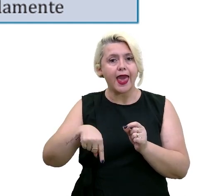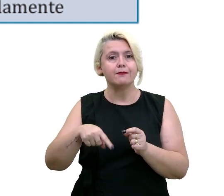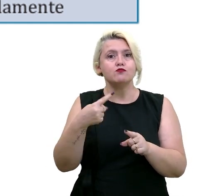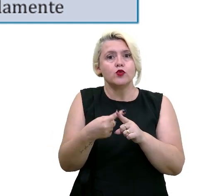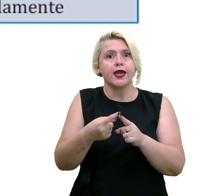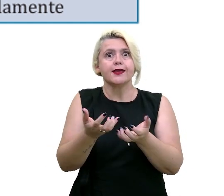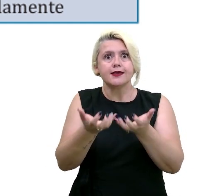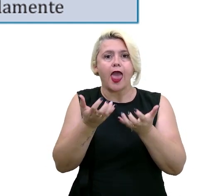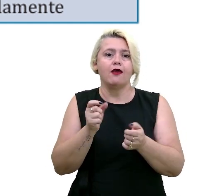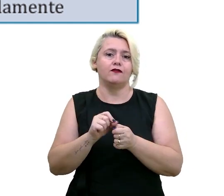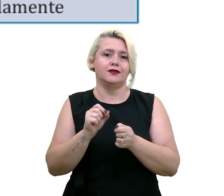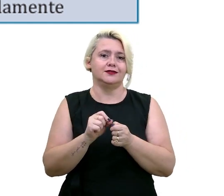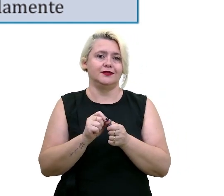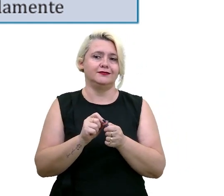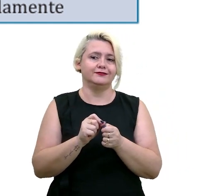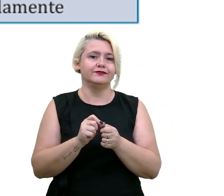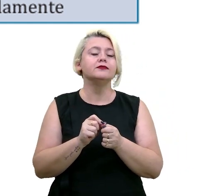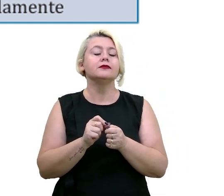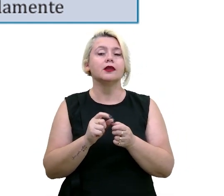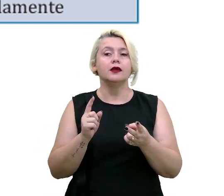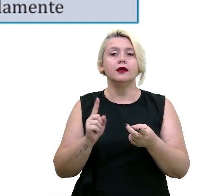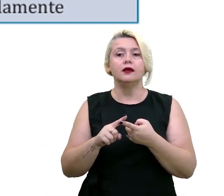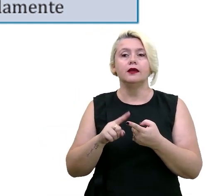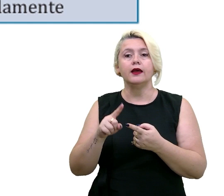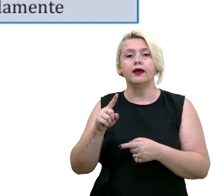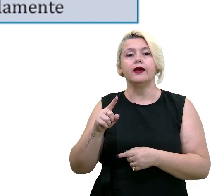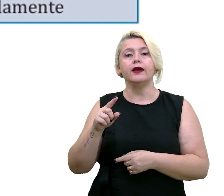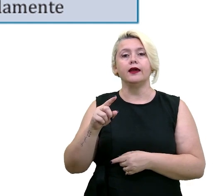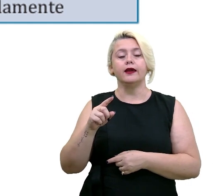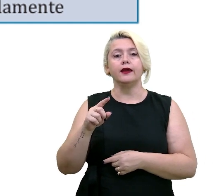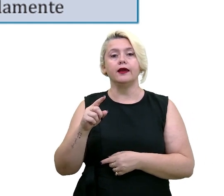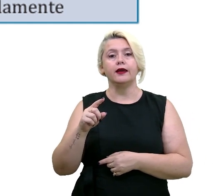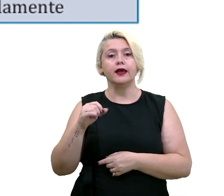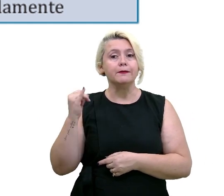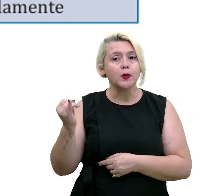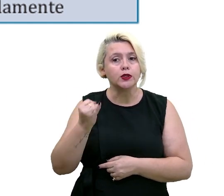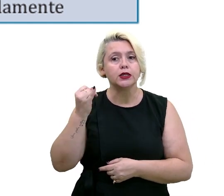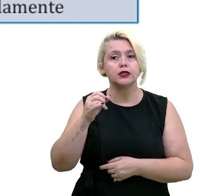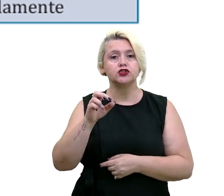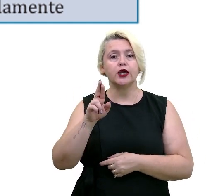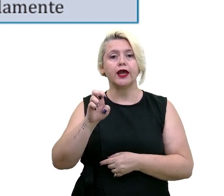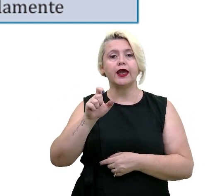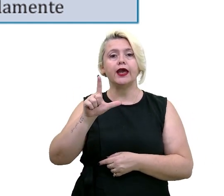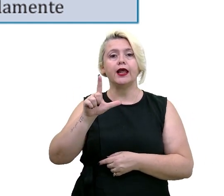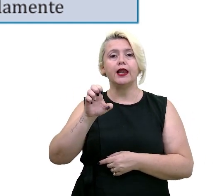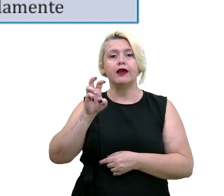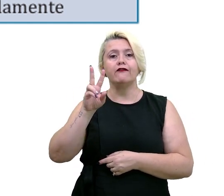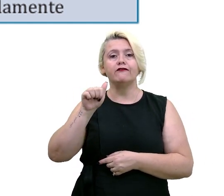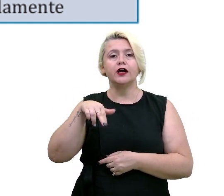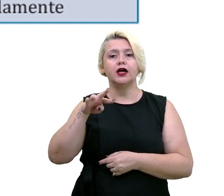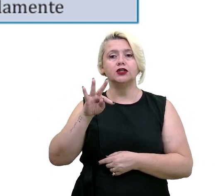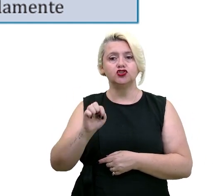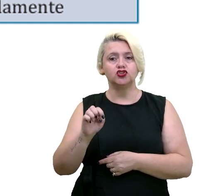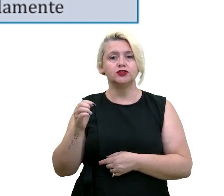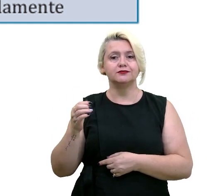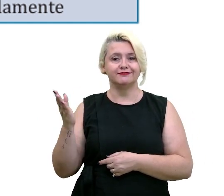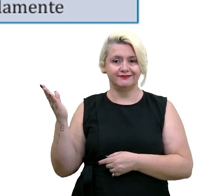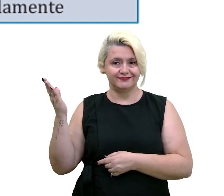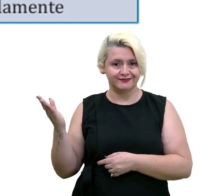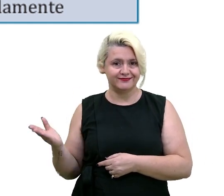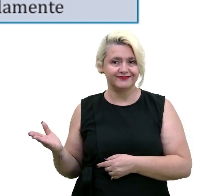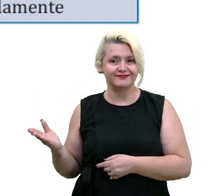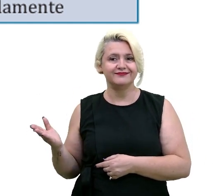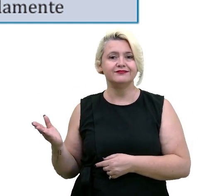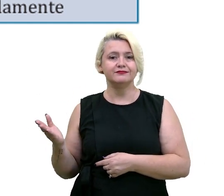intencional. Temos também o é relevante, é preciso, com certeza, sem dúvida, é dever.